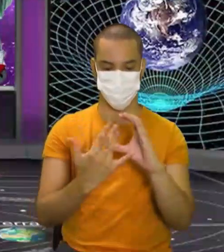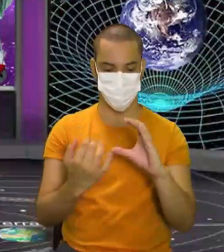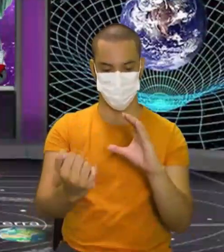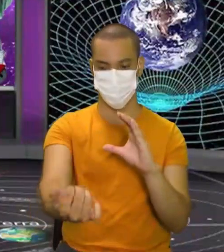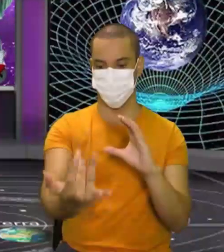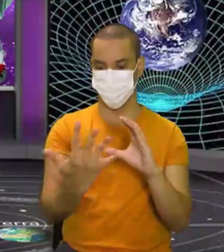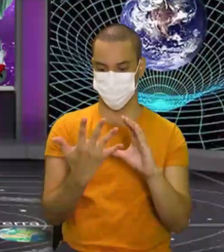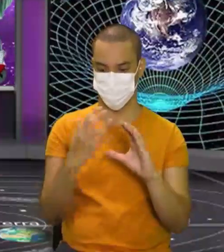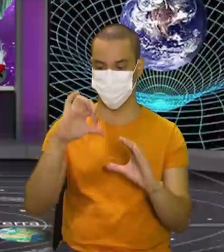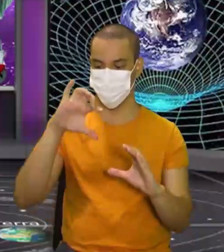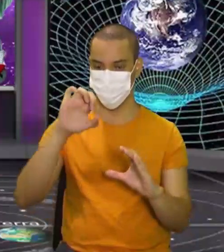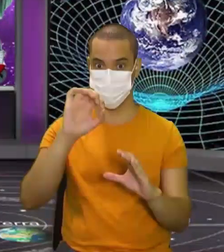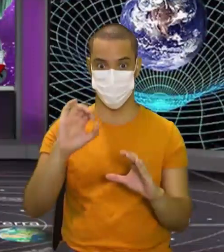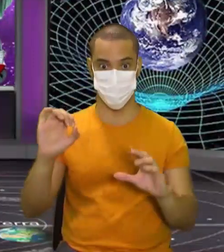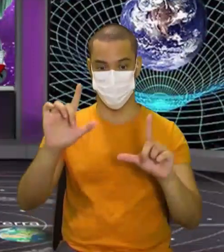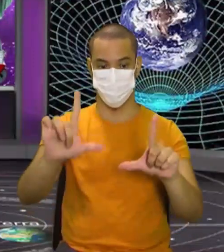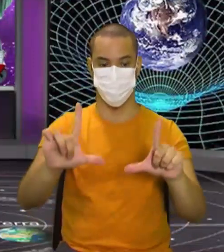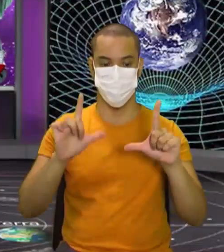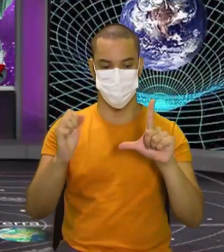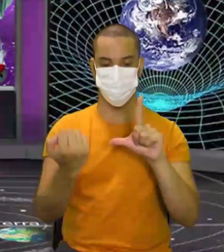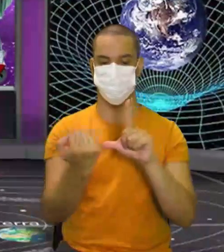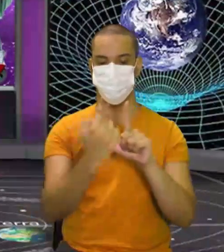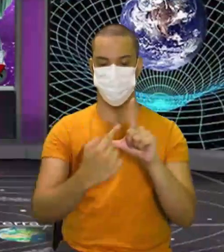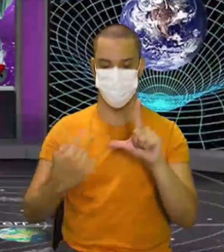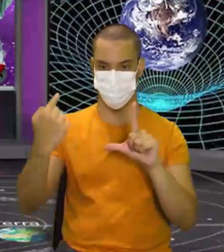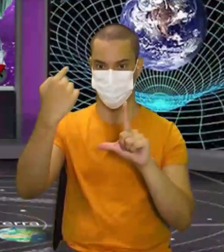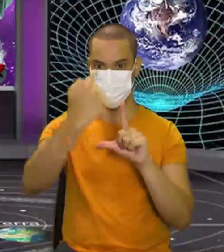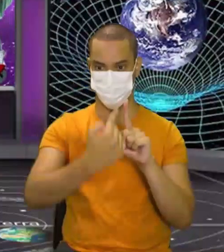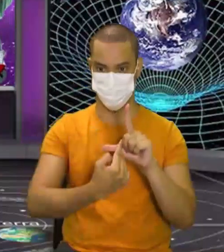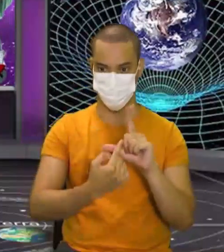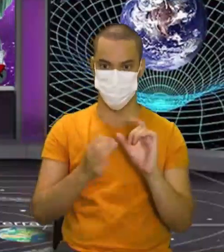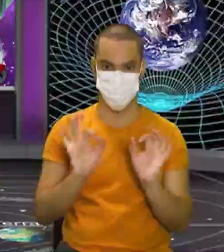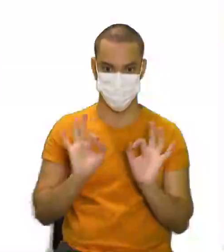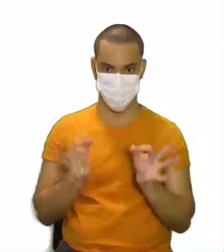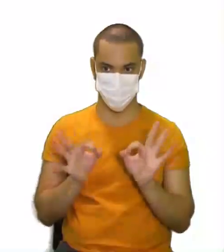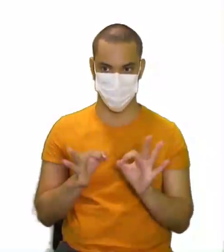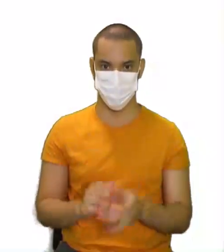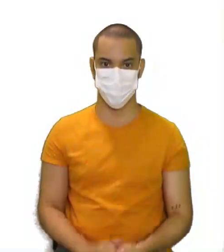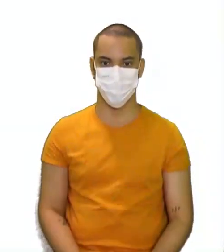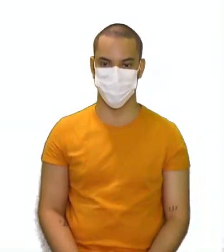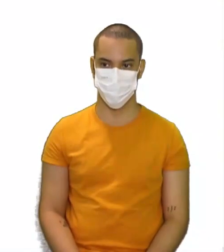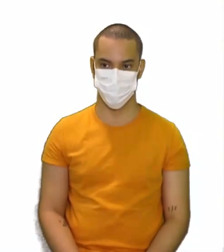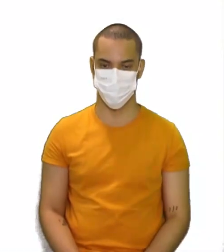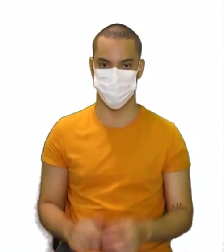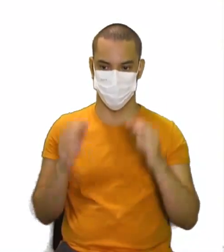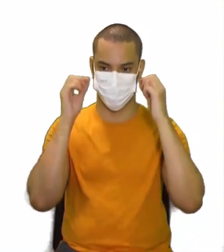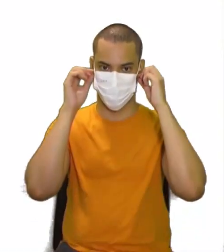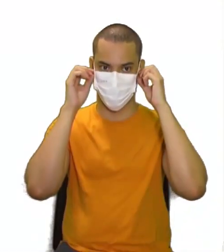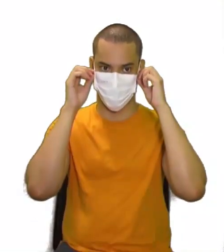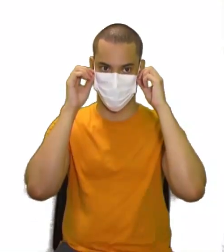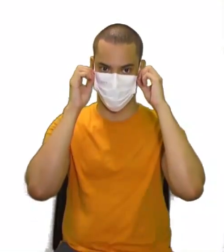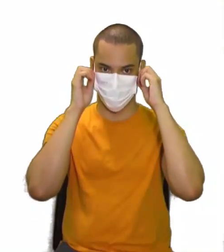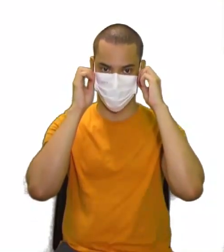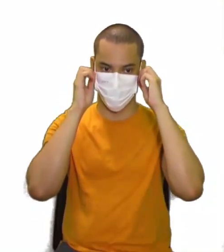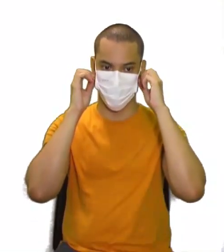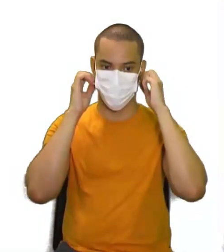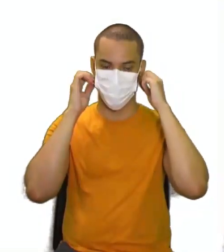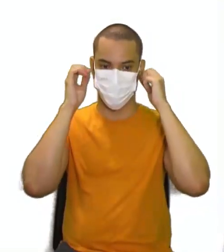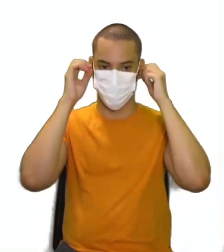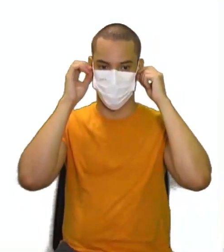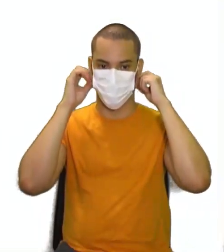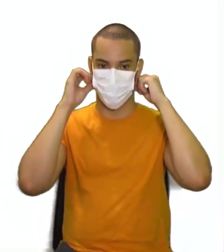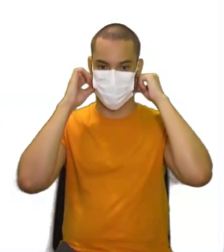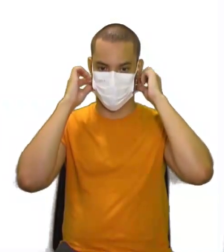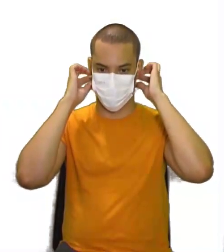vindo 90 graus, certo? Movimento circular. Beleza? Então vamos lá. Esse é o primeiro caso. E eu vou ter o outro